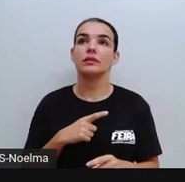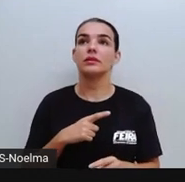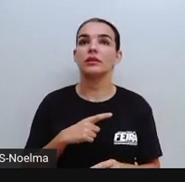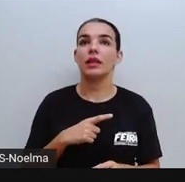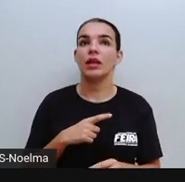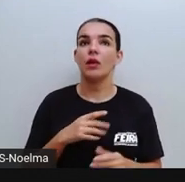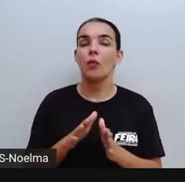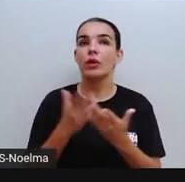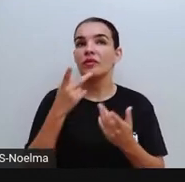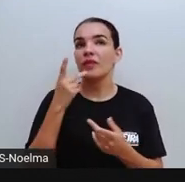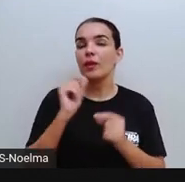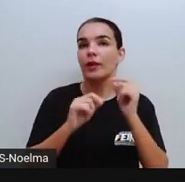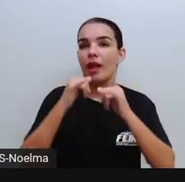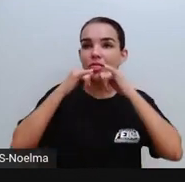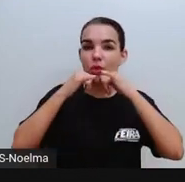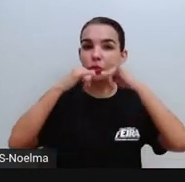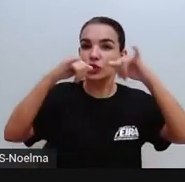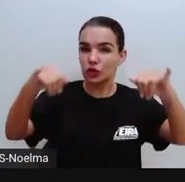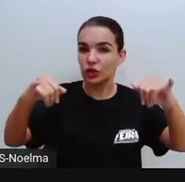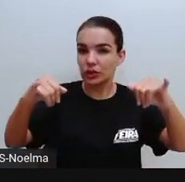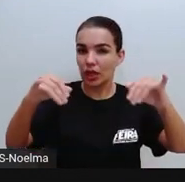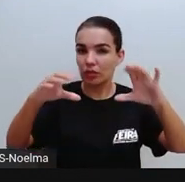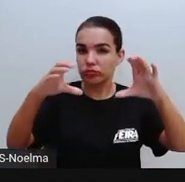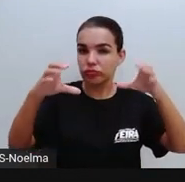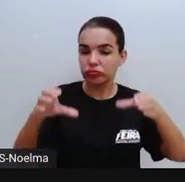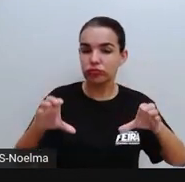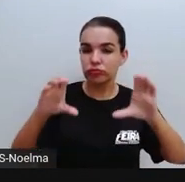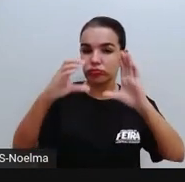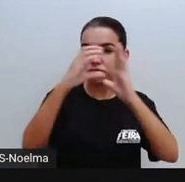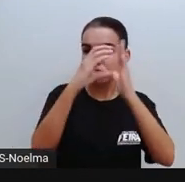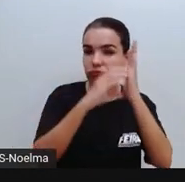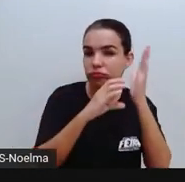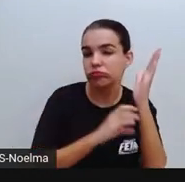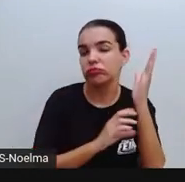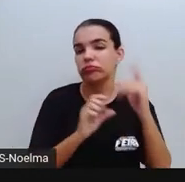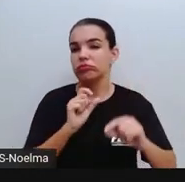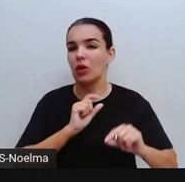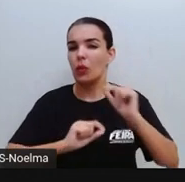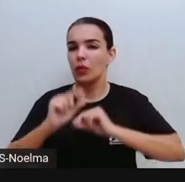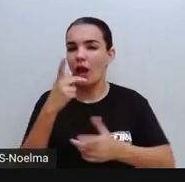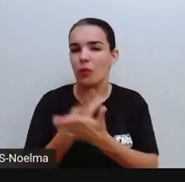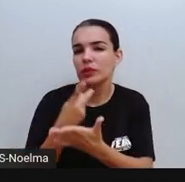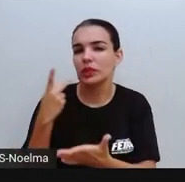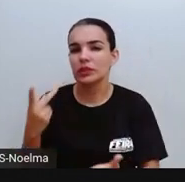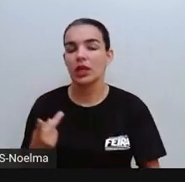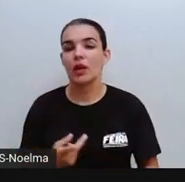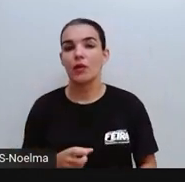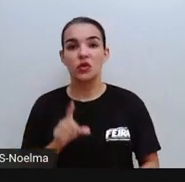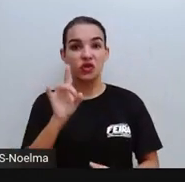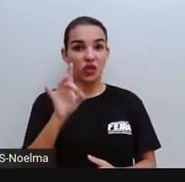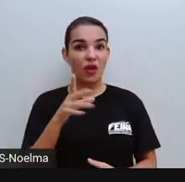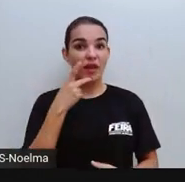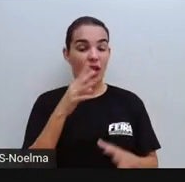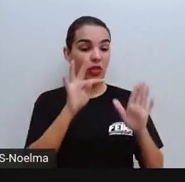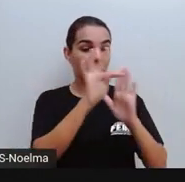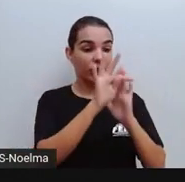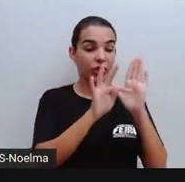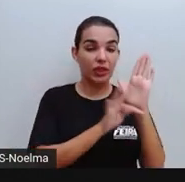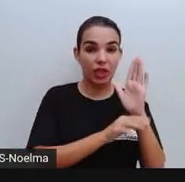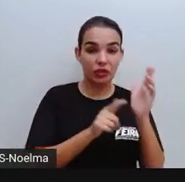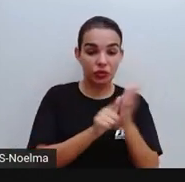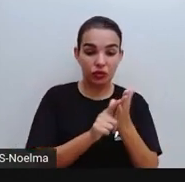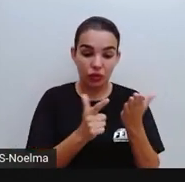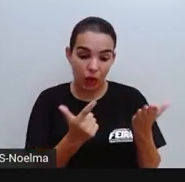da notícia no sim sobre os fatos tá a gente não tá falando somente do texto